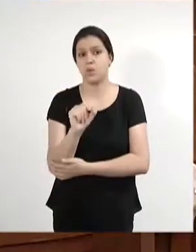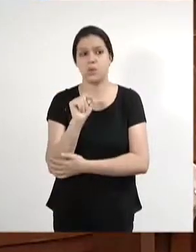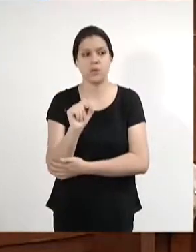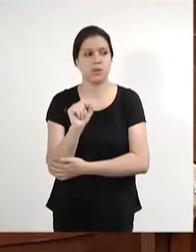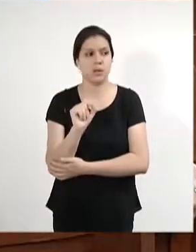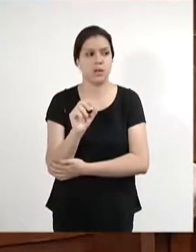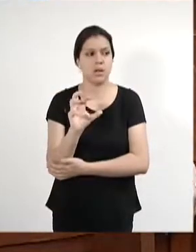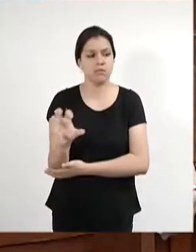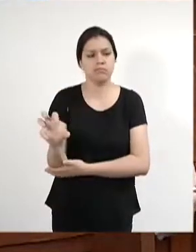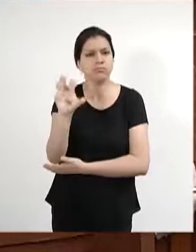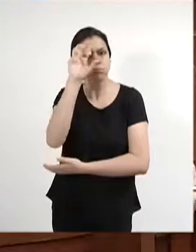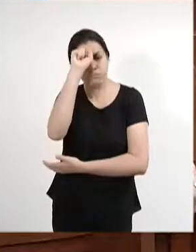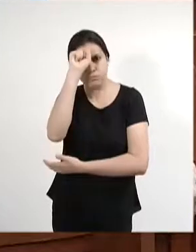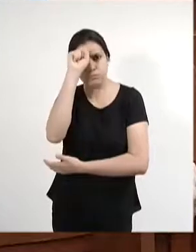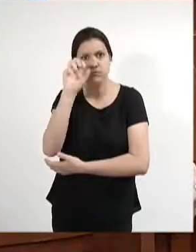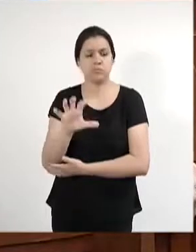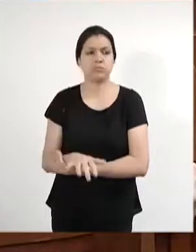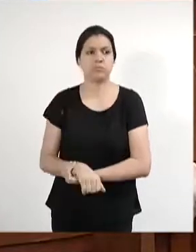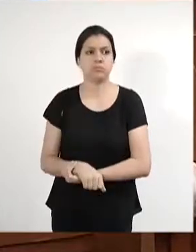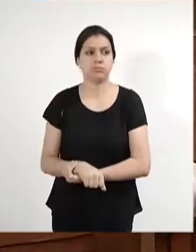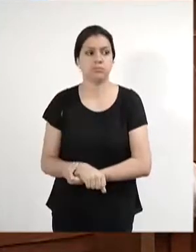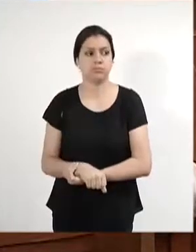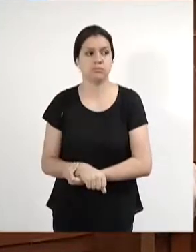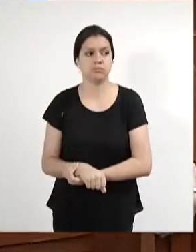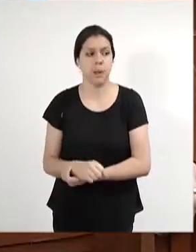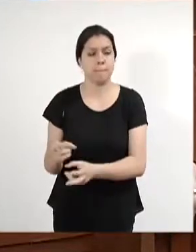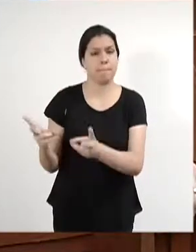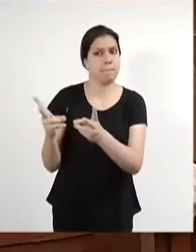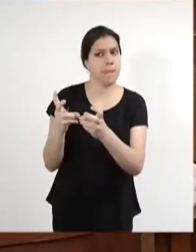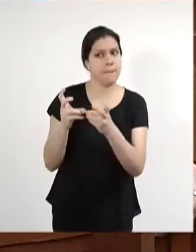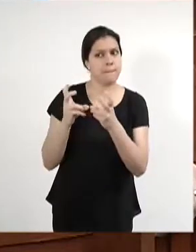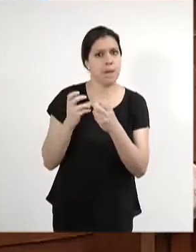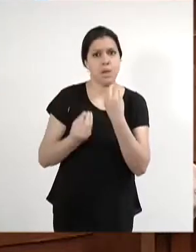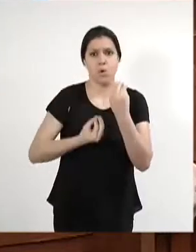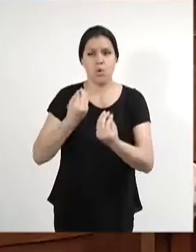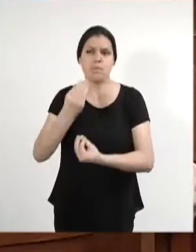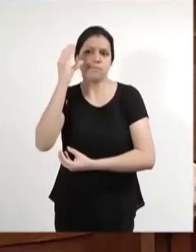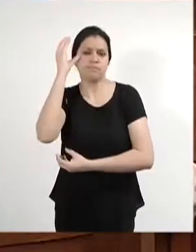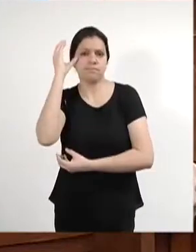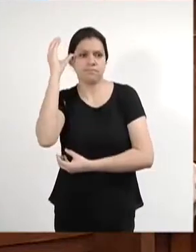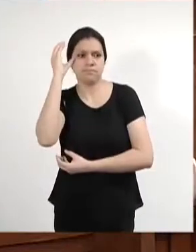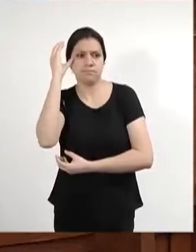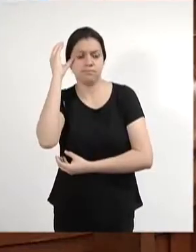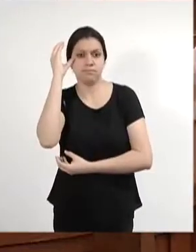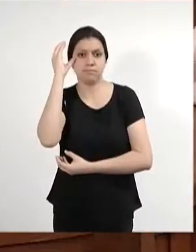as questões do seu caráter